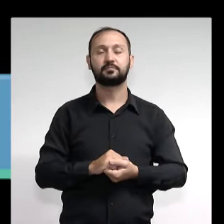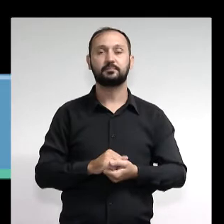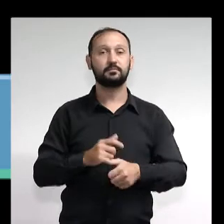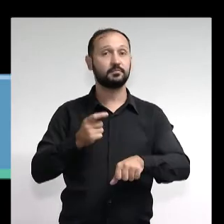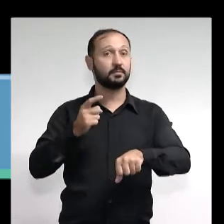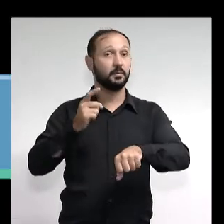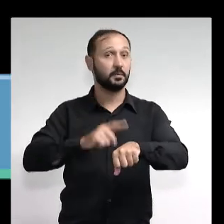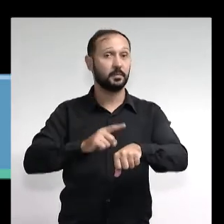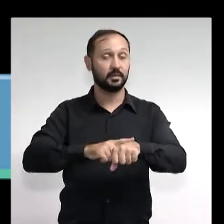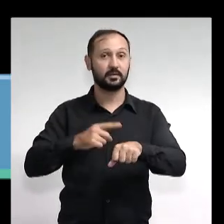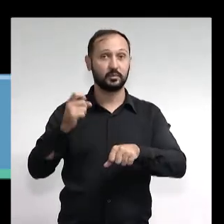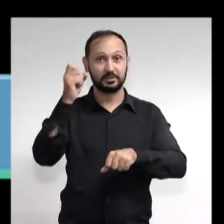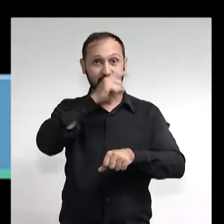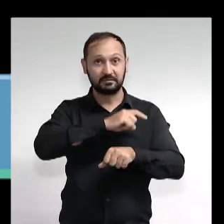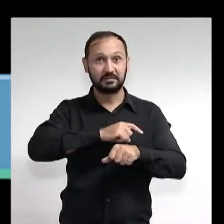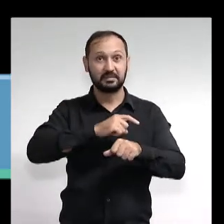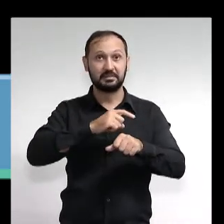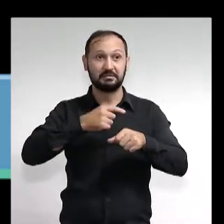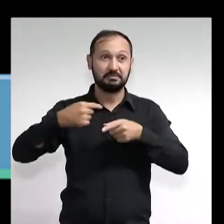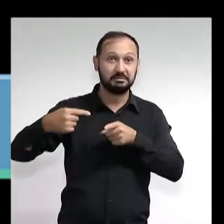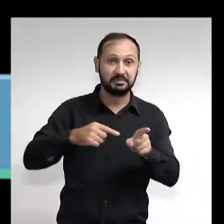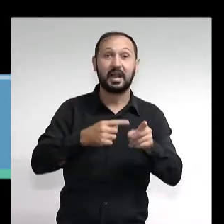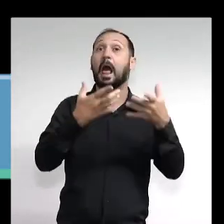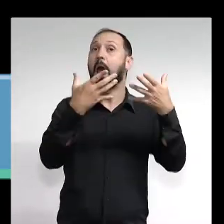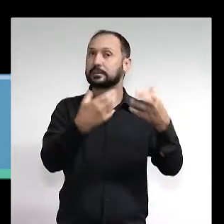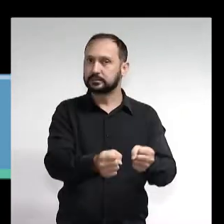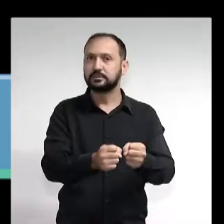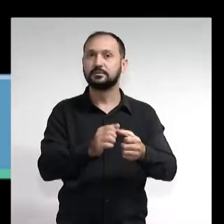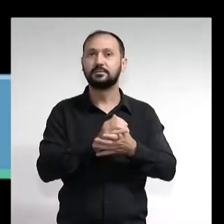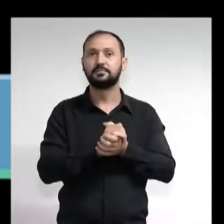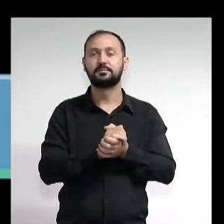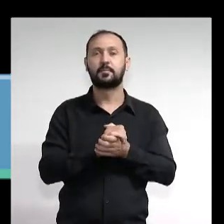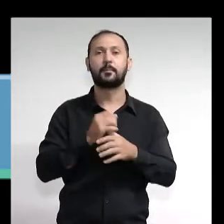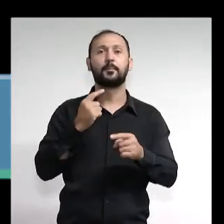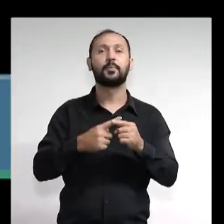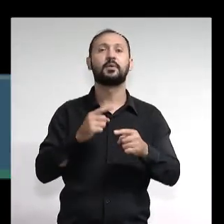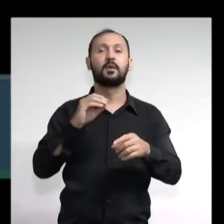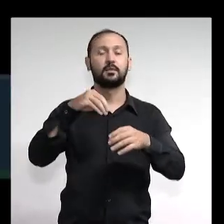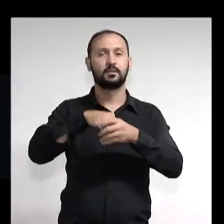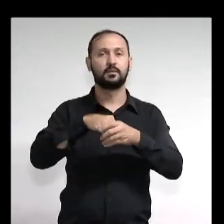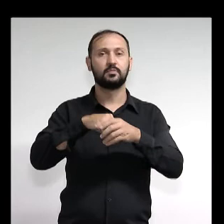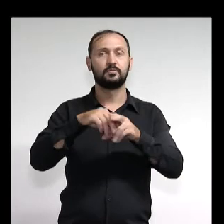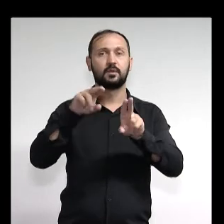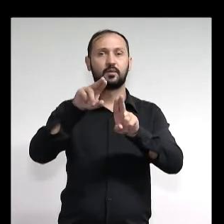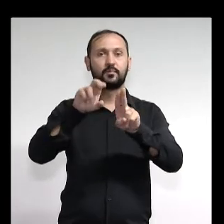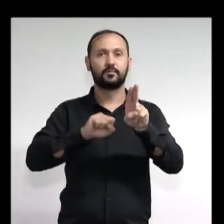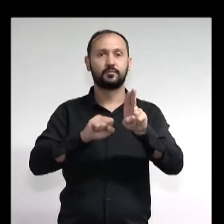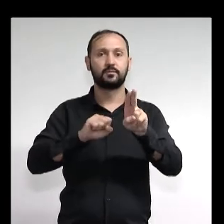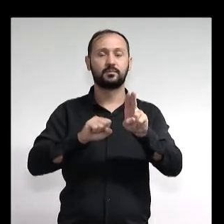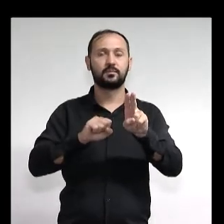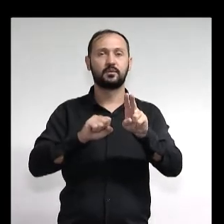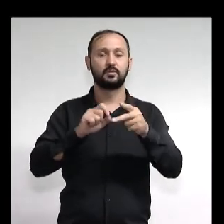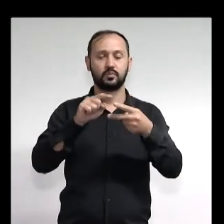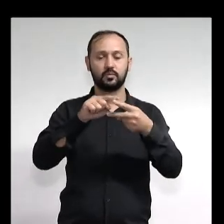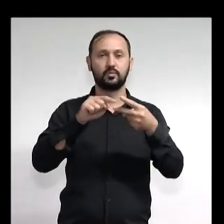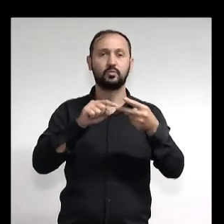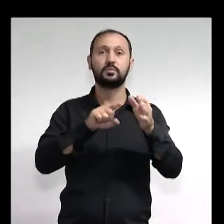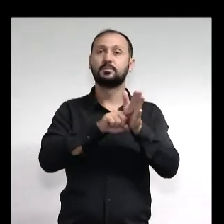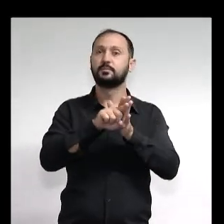muito tranquila, ela aceitou o desafio, porque podemos dizer